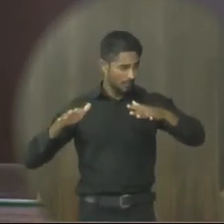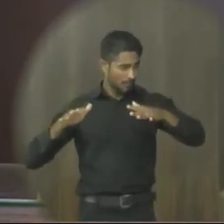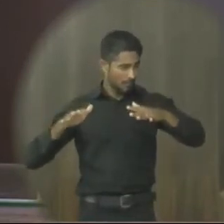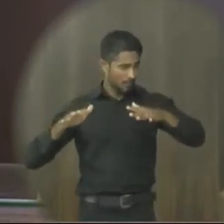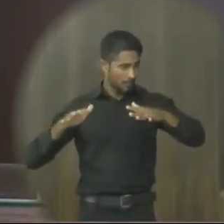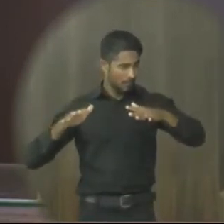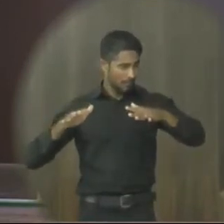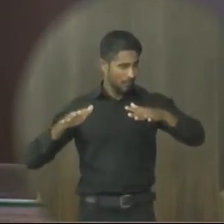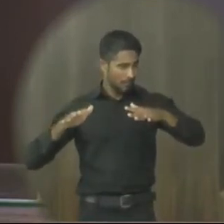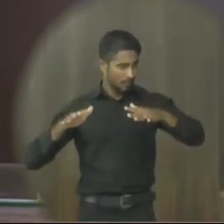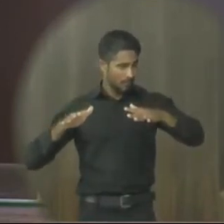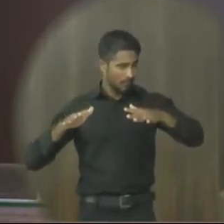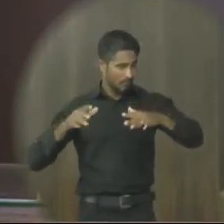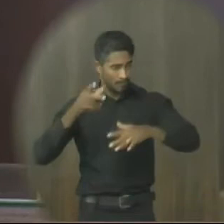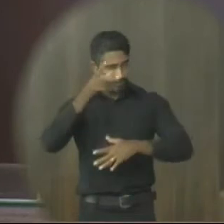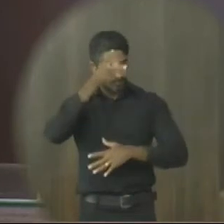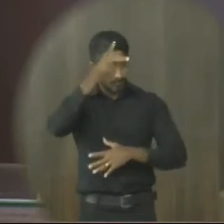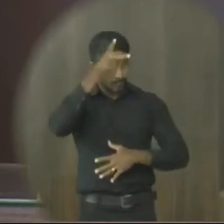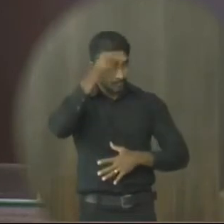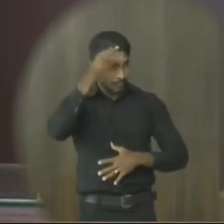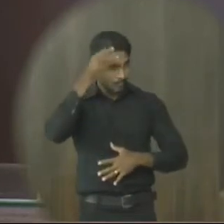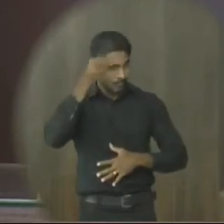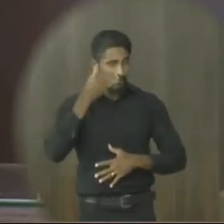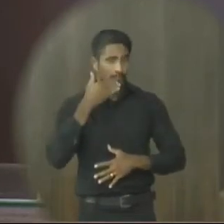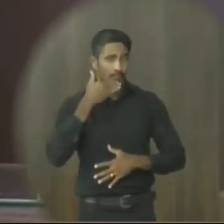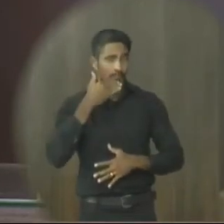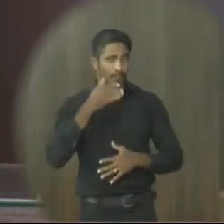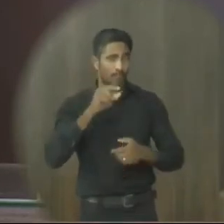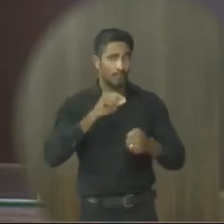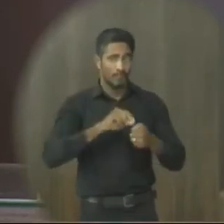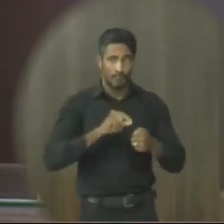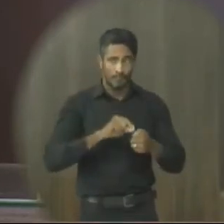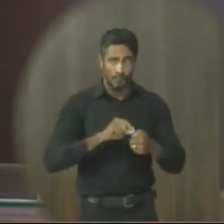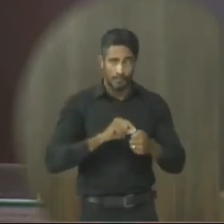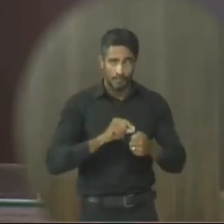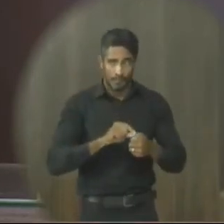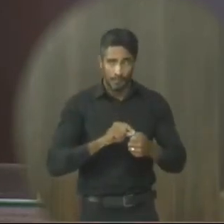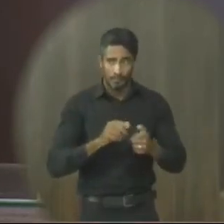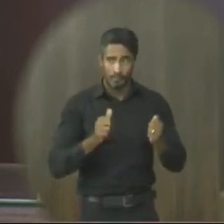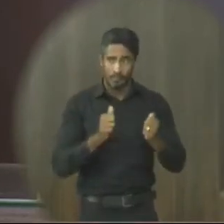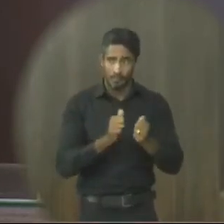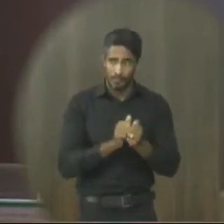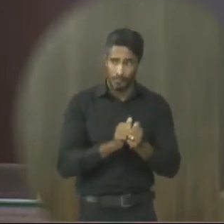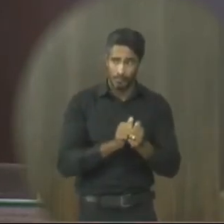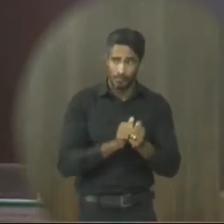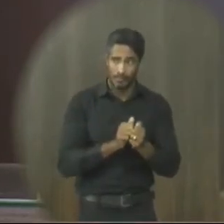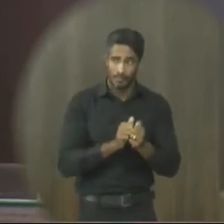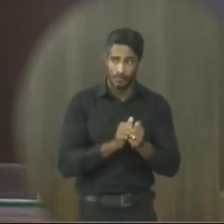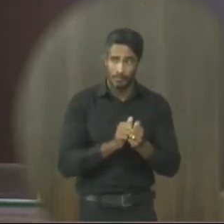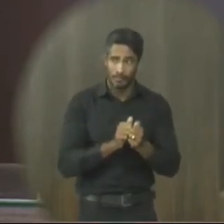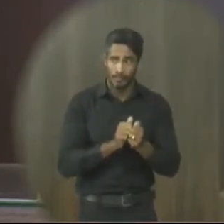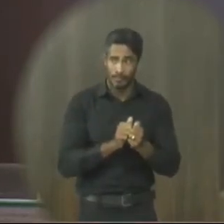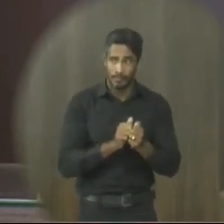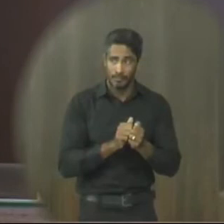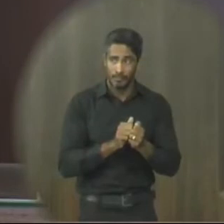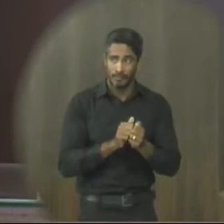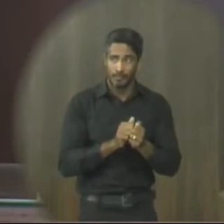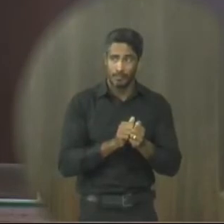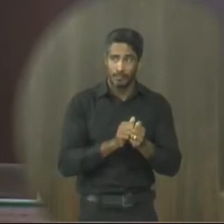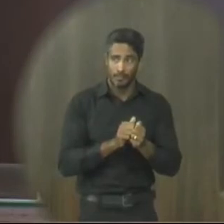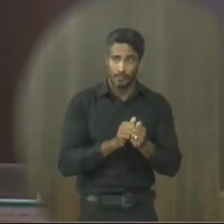oficiar-se ao senhor prefeito municipal, solicitando-lhe providências juntos ao setor, em torno da